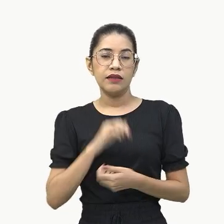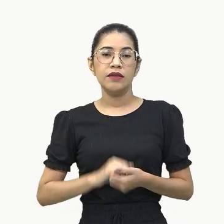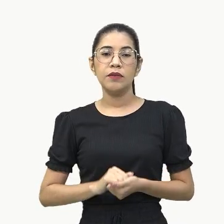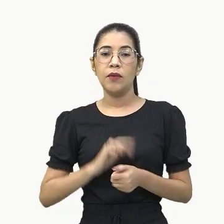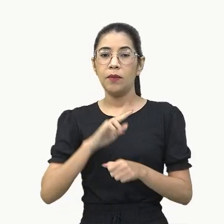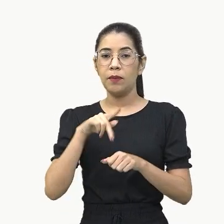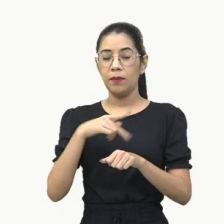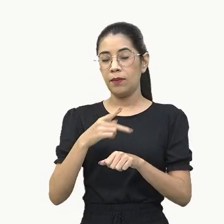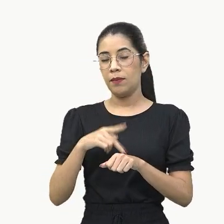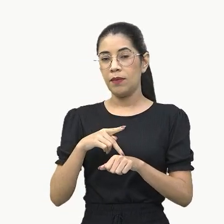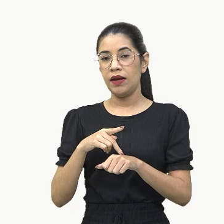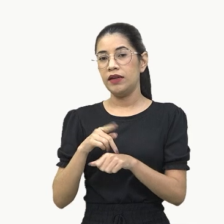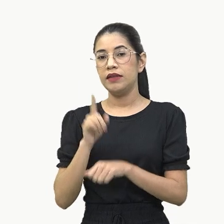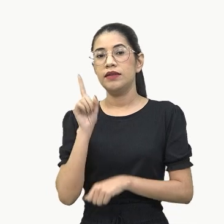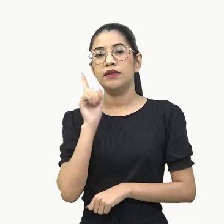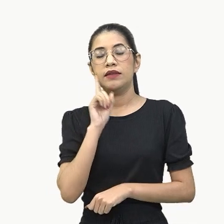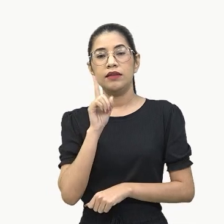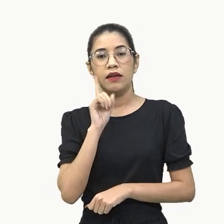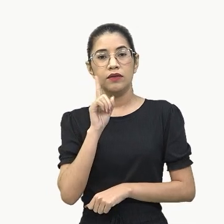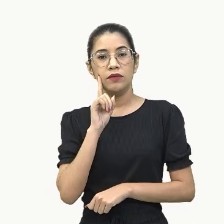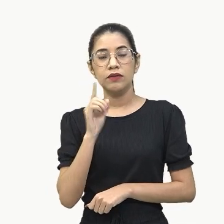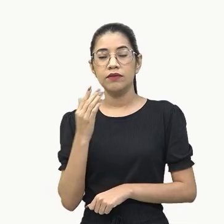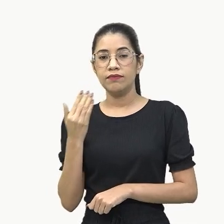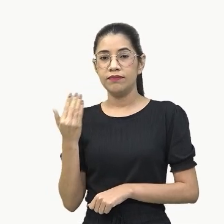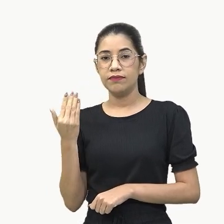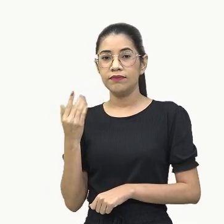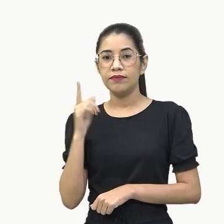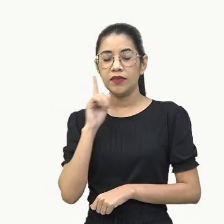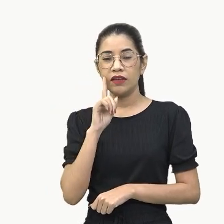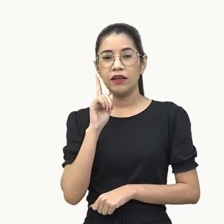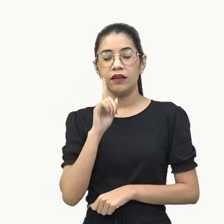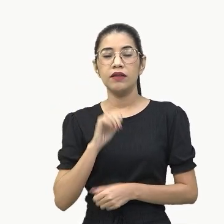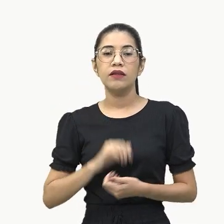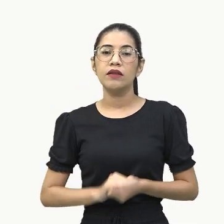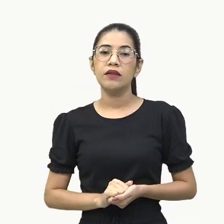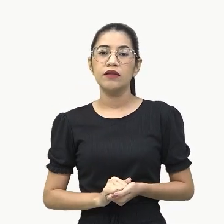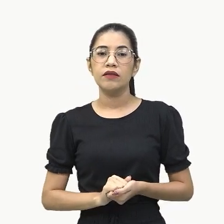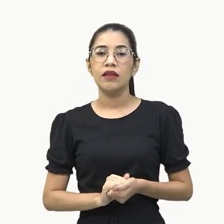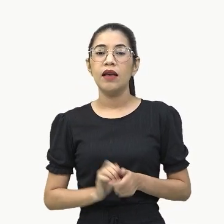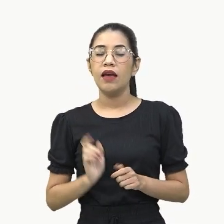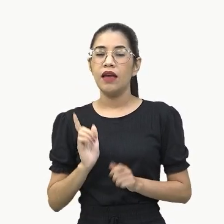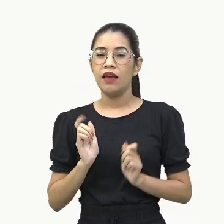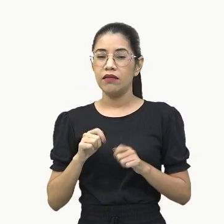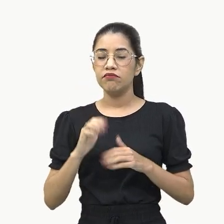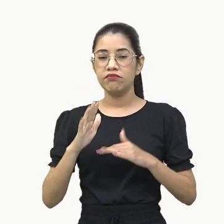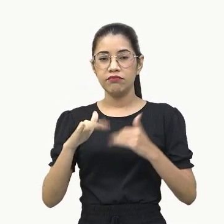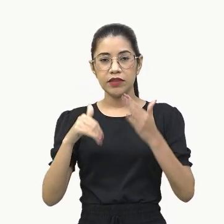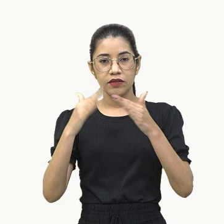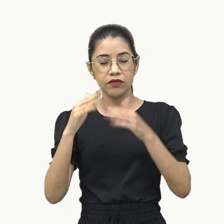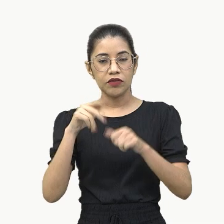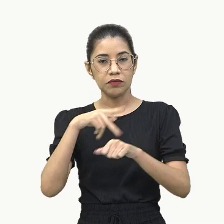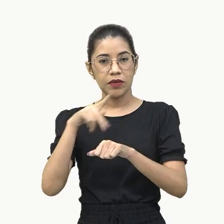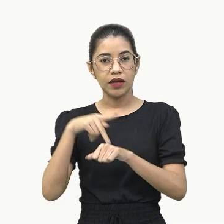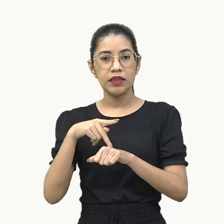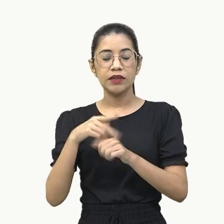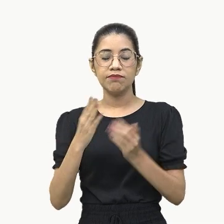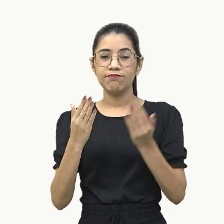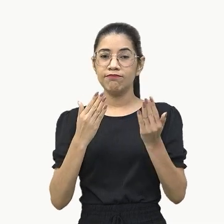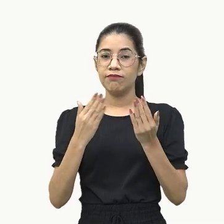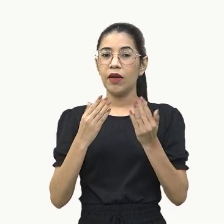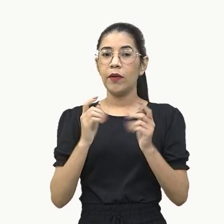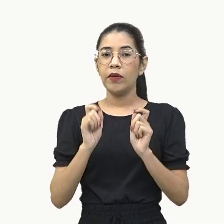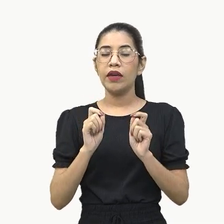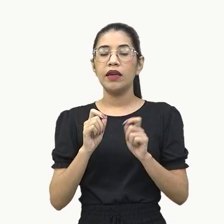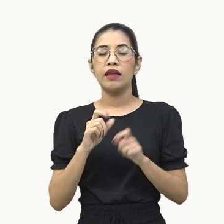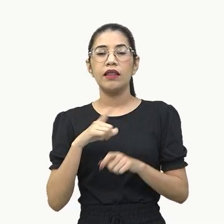de primeiro mundo como aqui é o exemplo dos Estados Unidos né um país desenvolvido a gente tem uma densidade Ferroviária nos